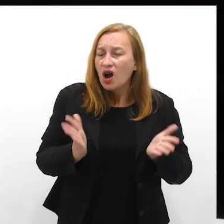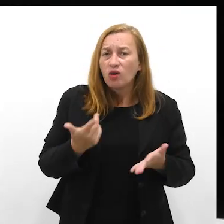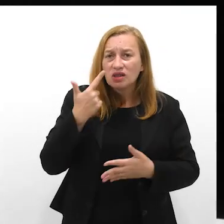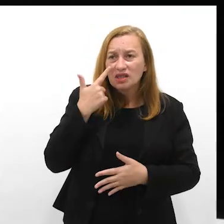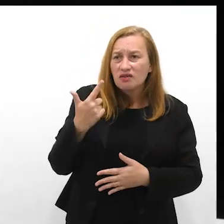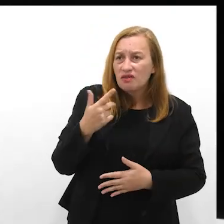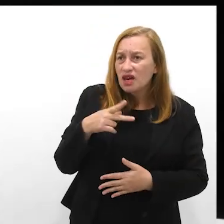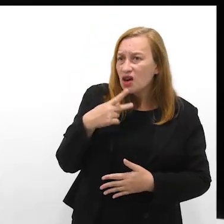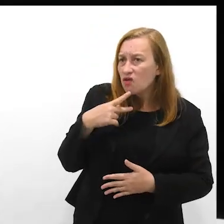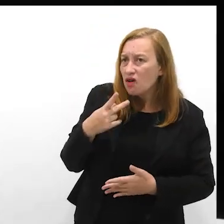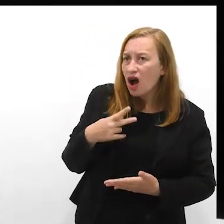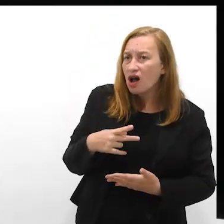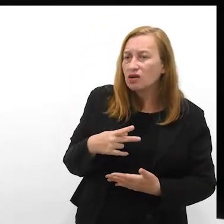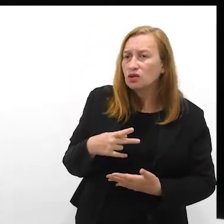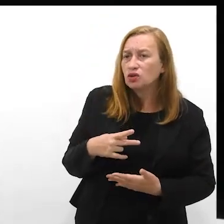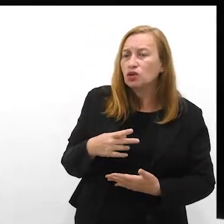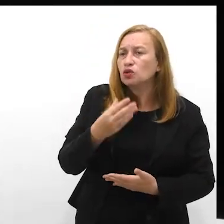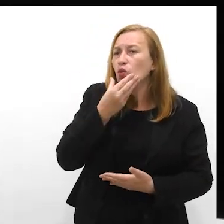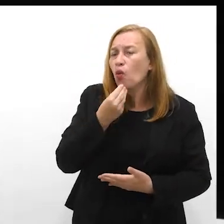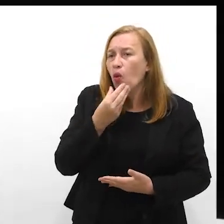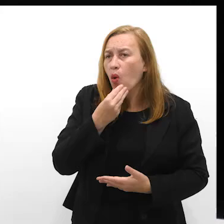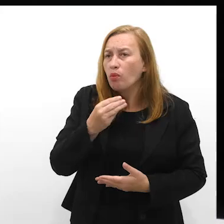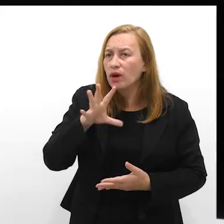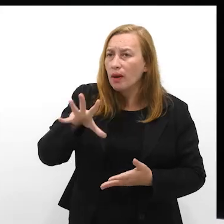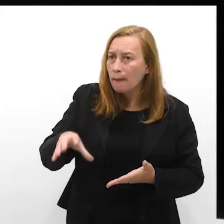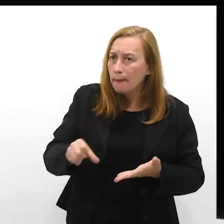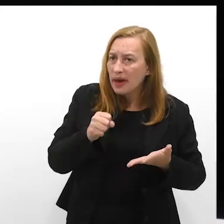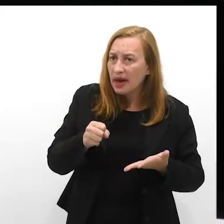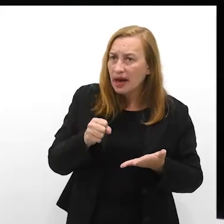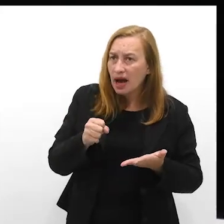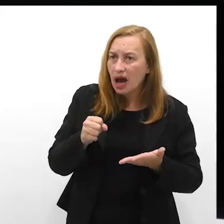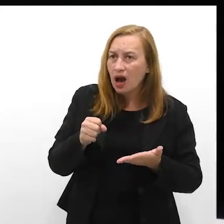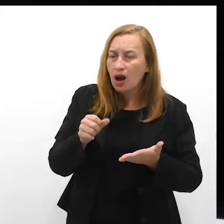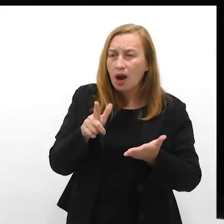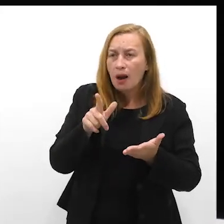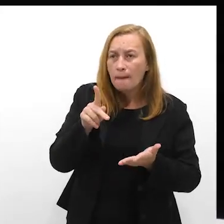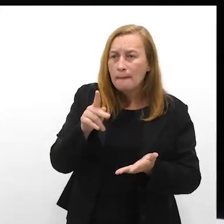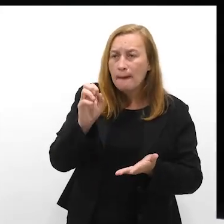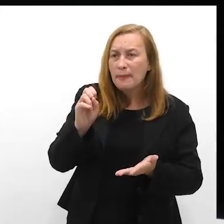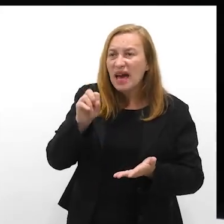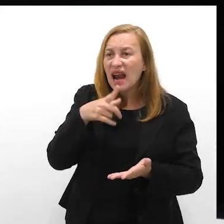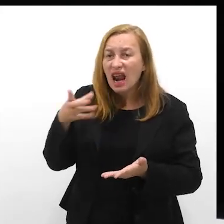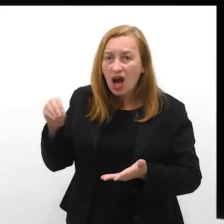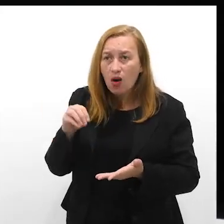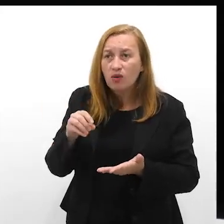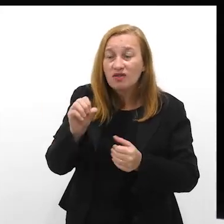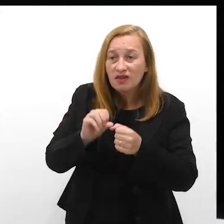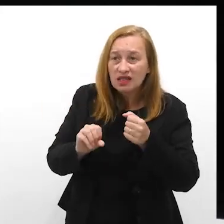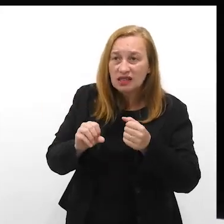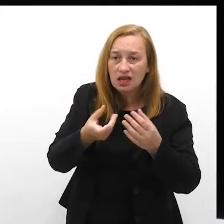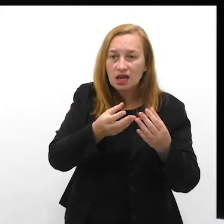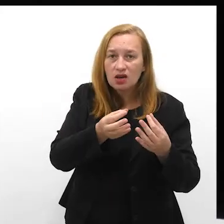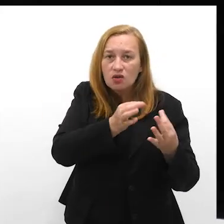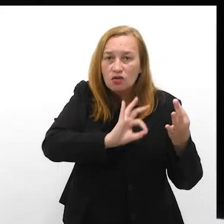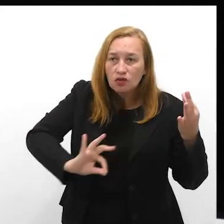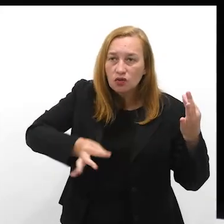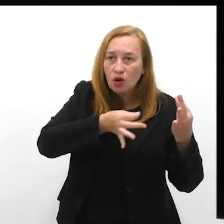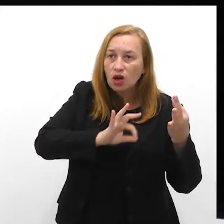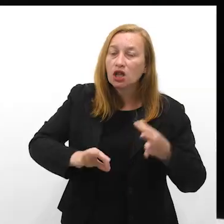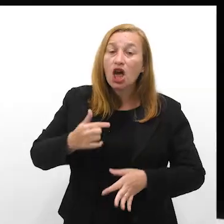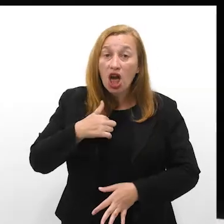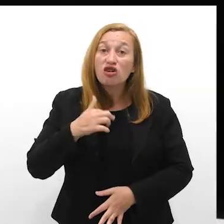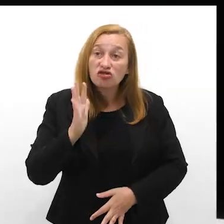difícil. Aí agora você falou uma coisa do cara pegar um papelão e fazer um vilão, porque eu já vi